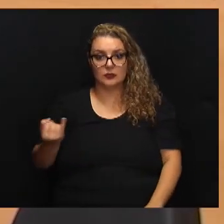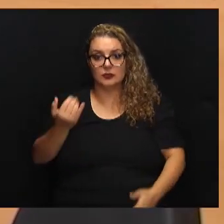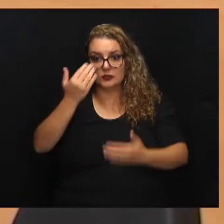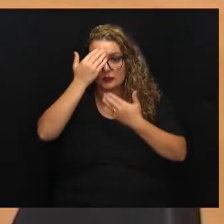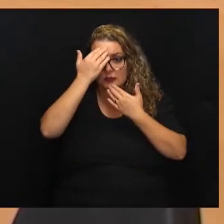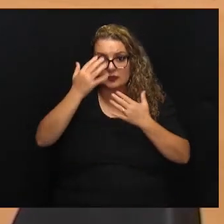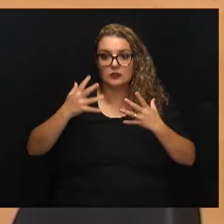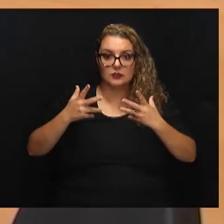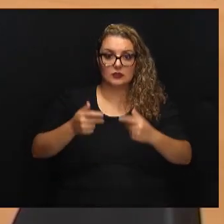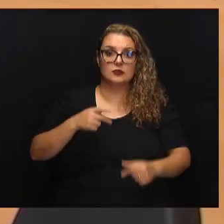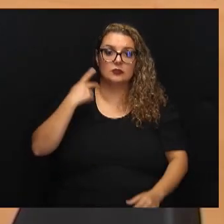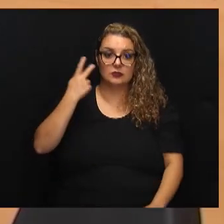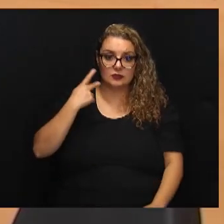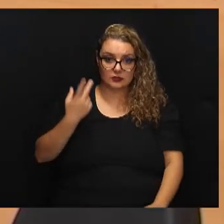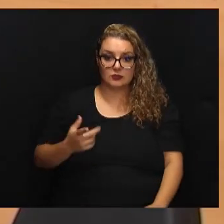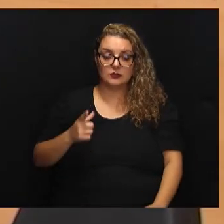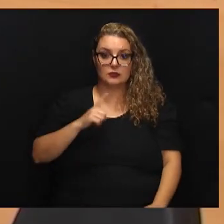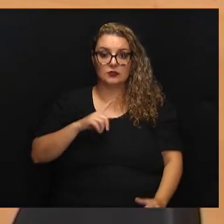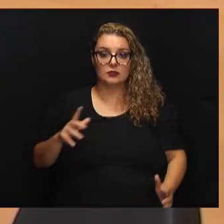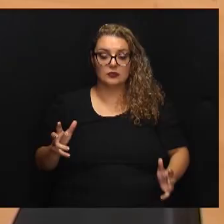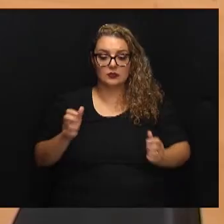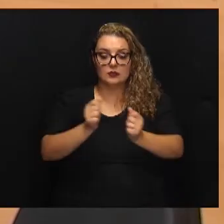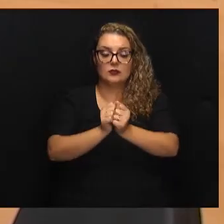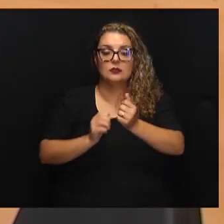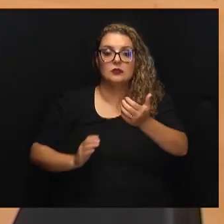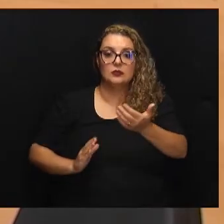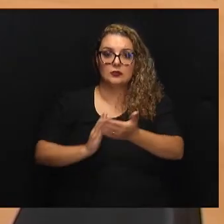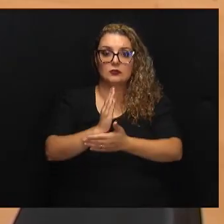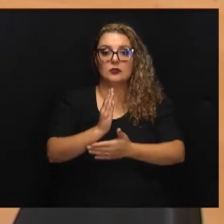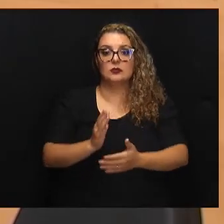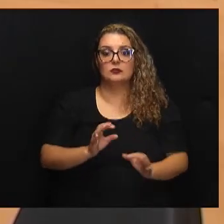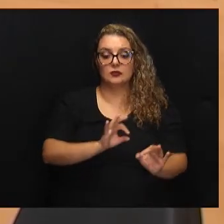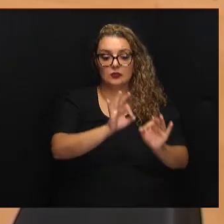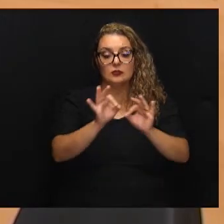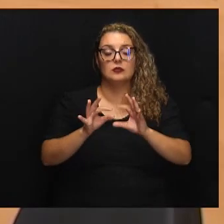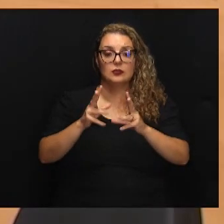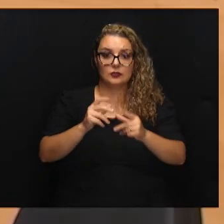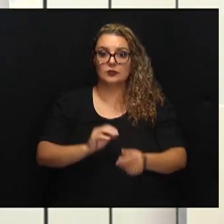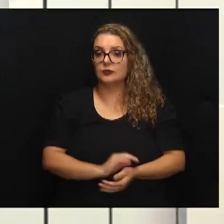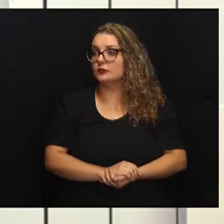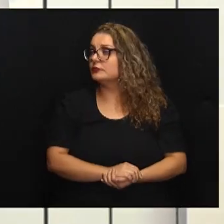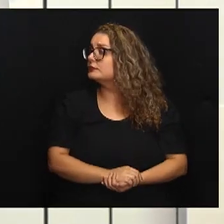os vereadores aí que esteve junto, aprovou e acompanhou tudo isso.